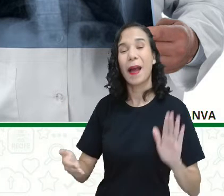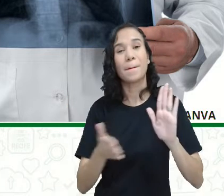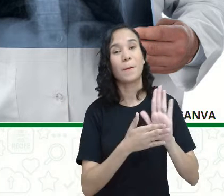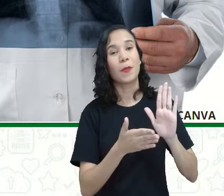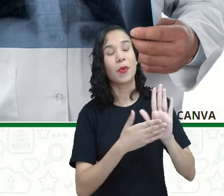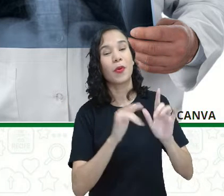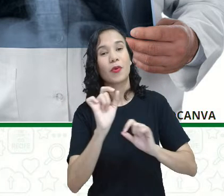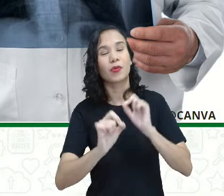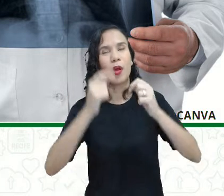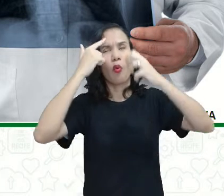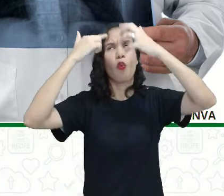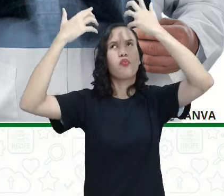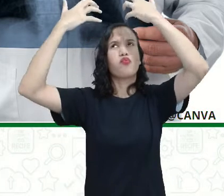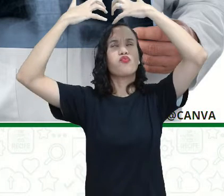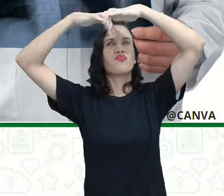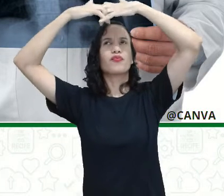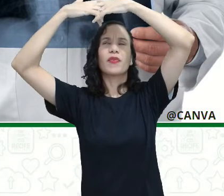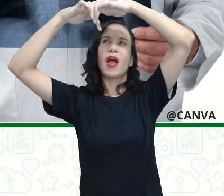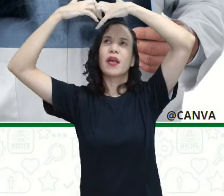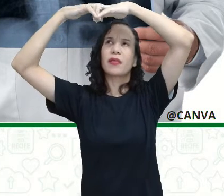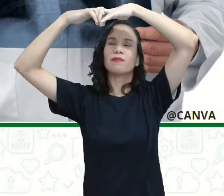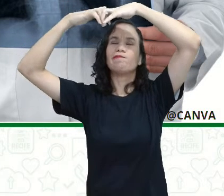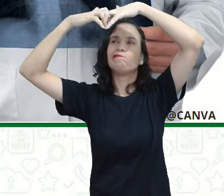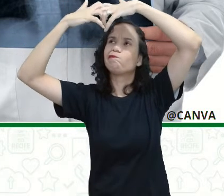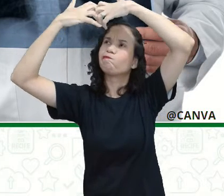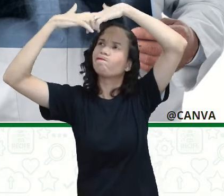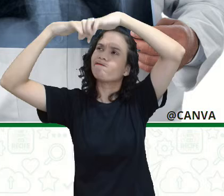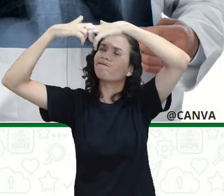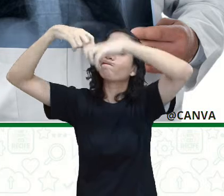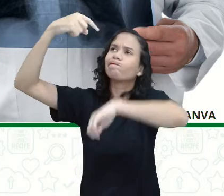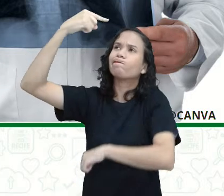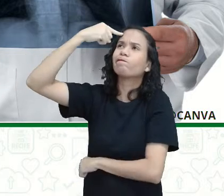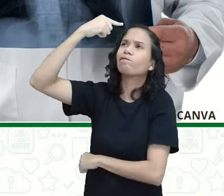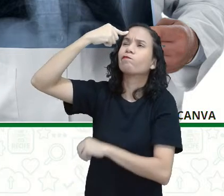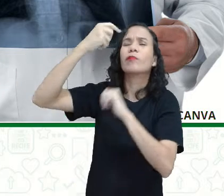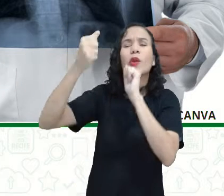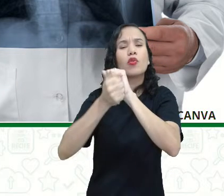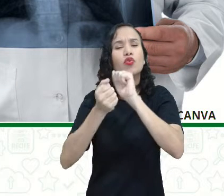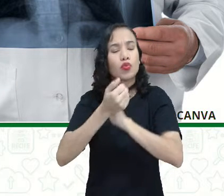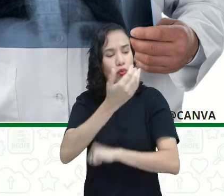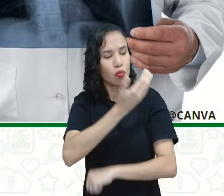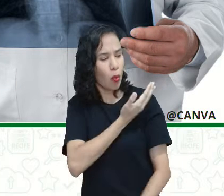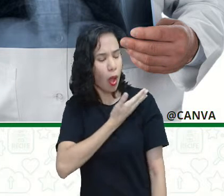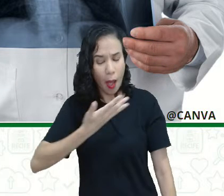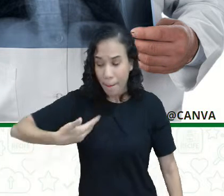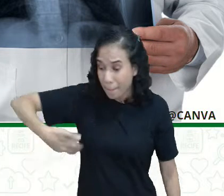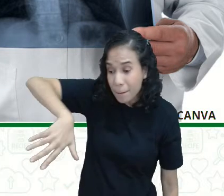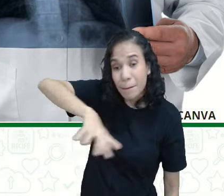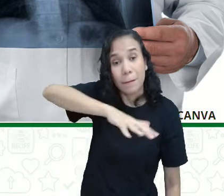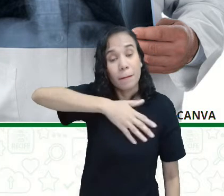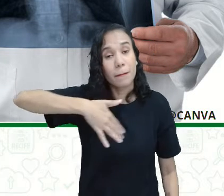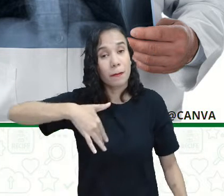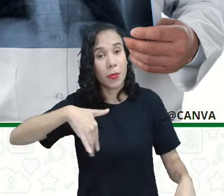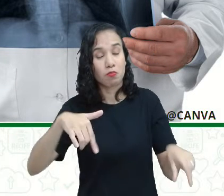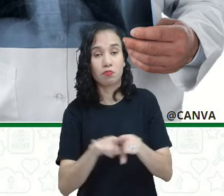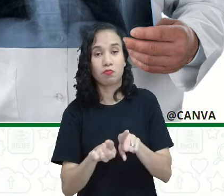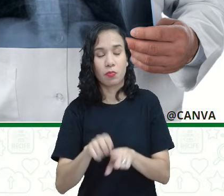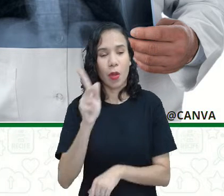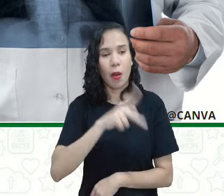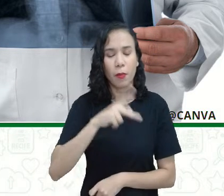de reflexão. Reflitam junto com seus colegas de turma e sua